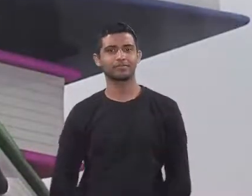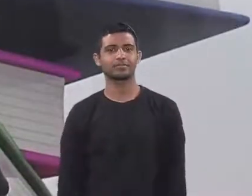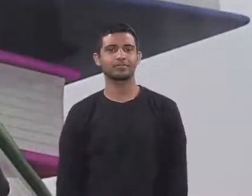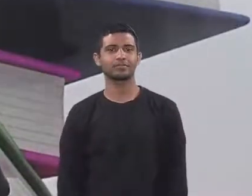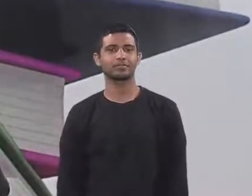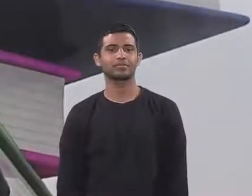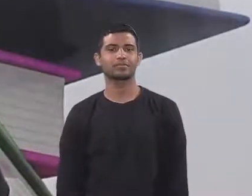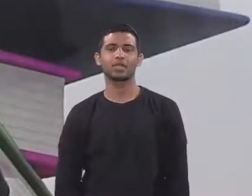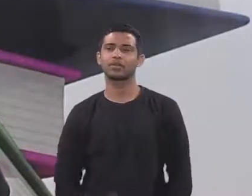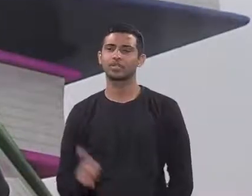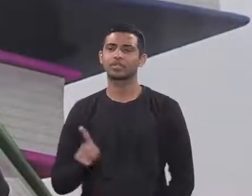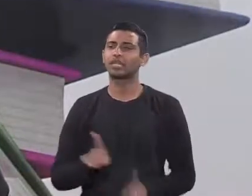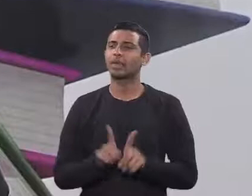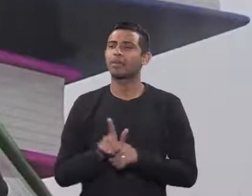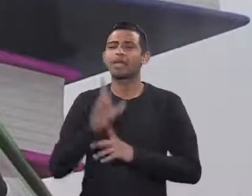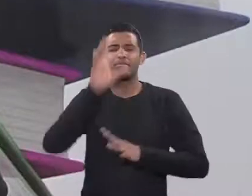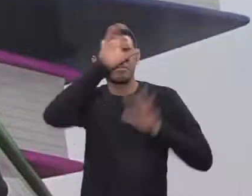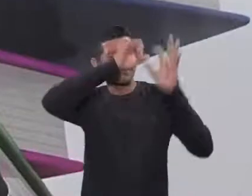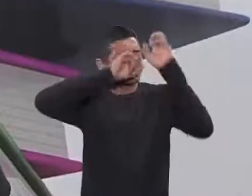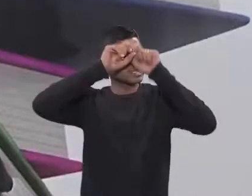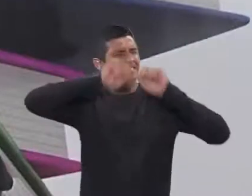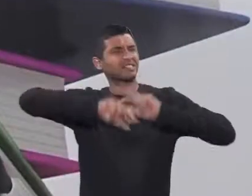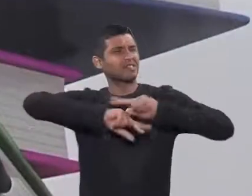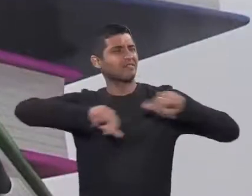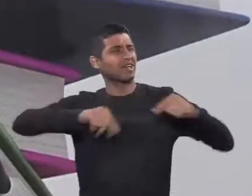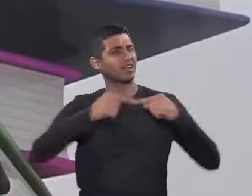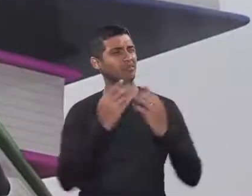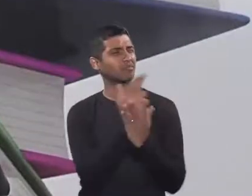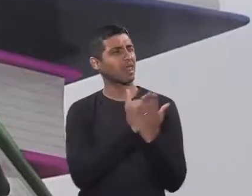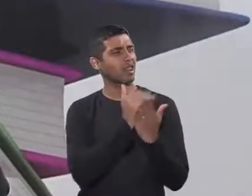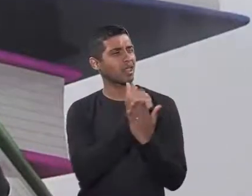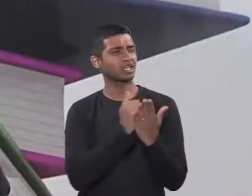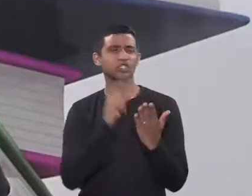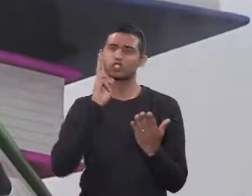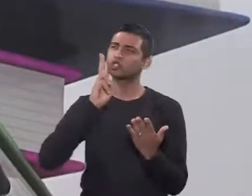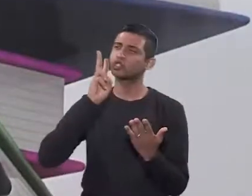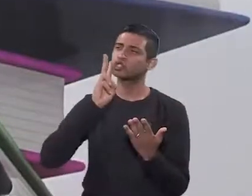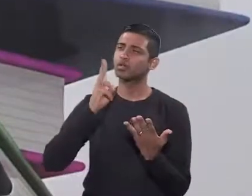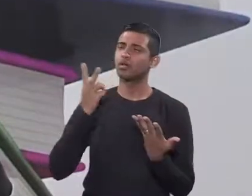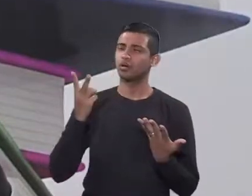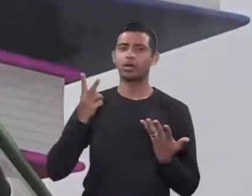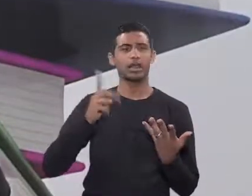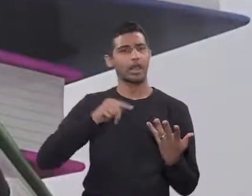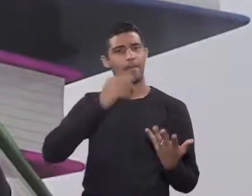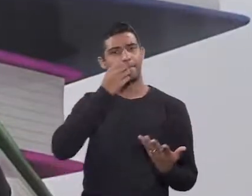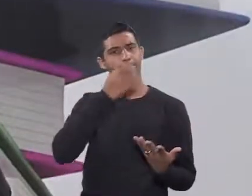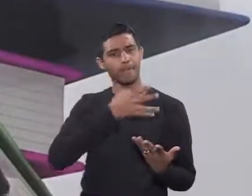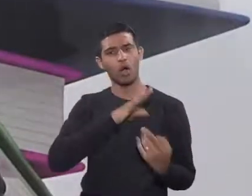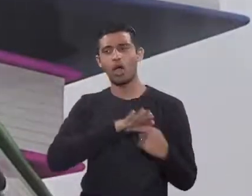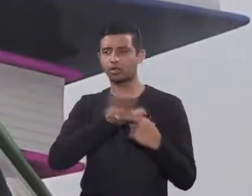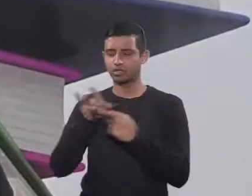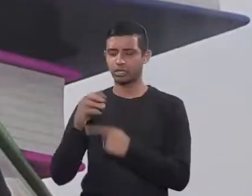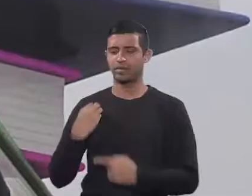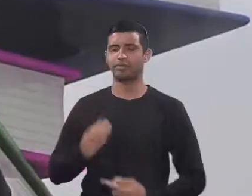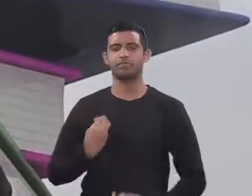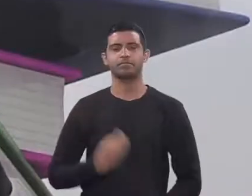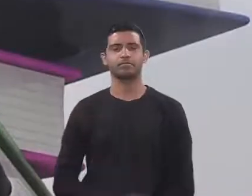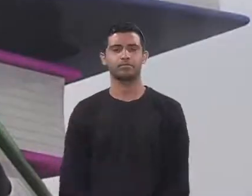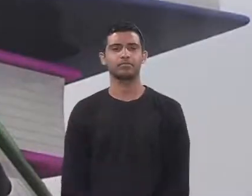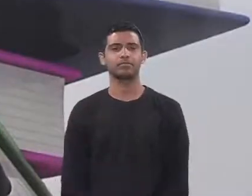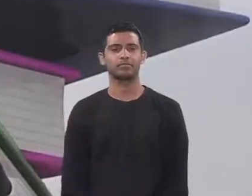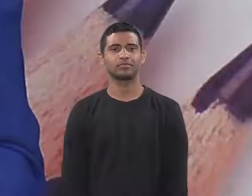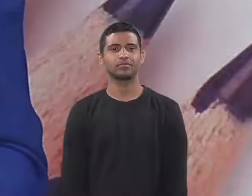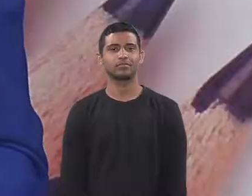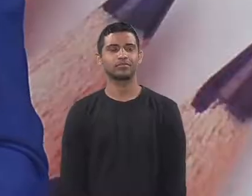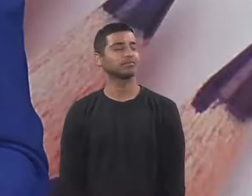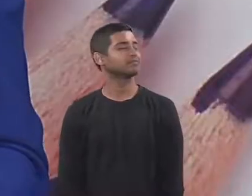você aprende também muita coisa com a arte, histórias. É uma forma muito boa de você lidar com a vida também. Dá